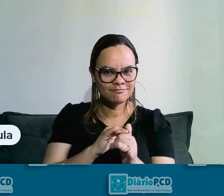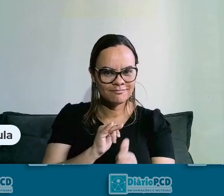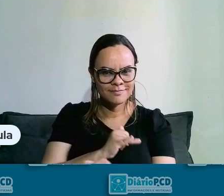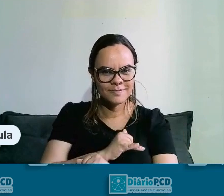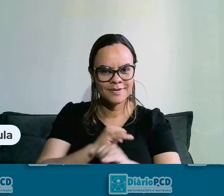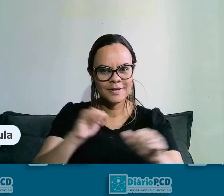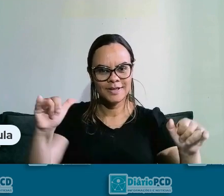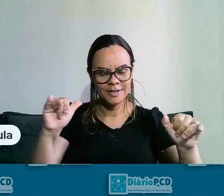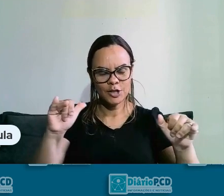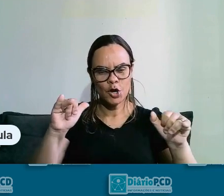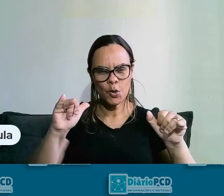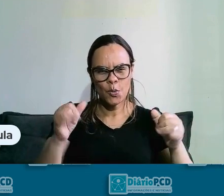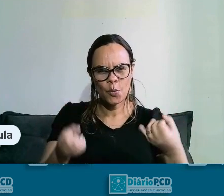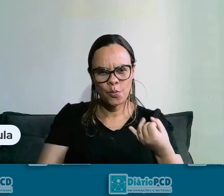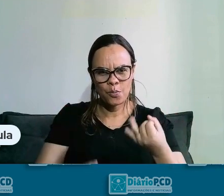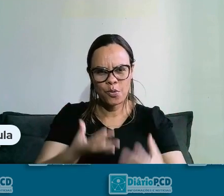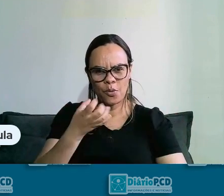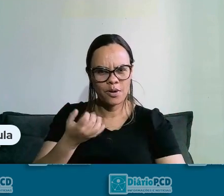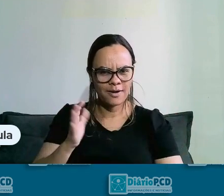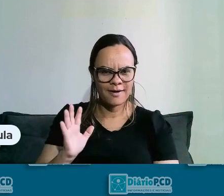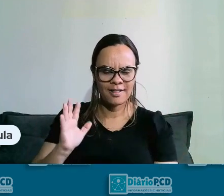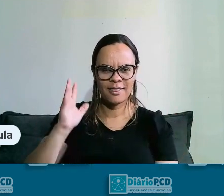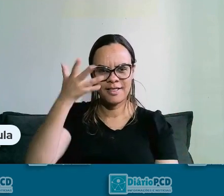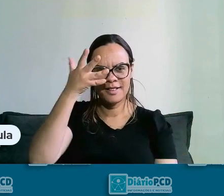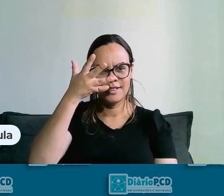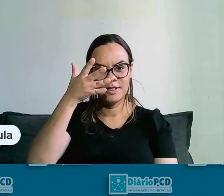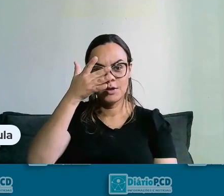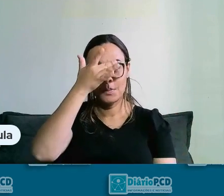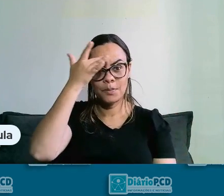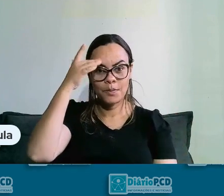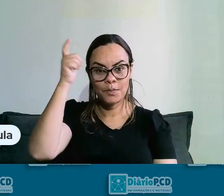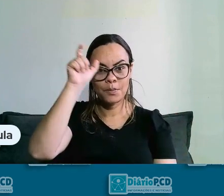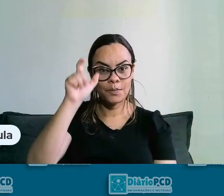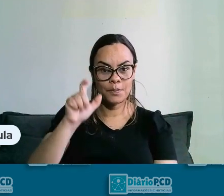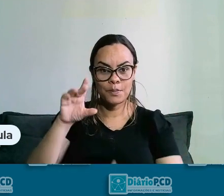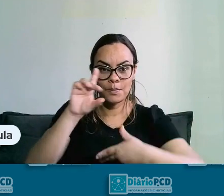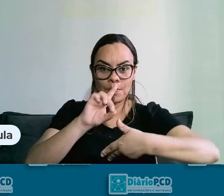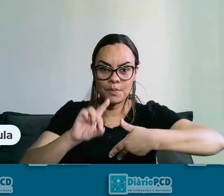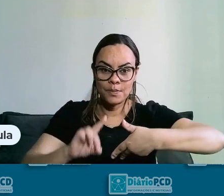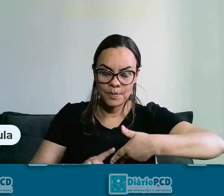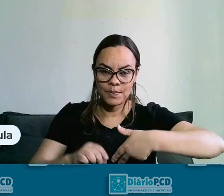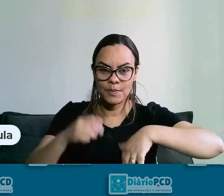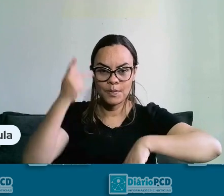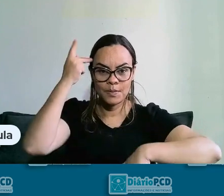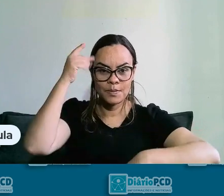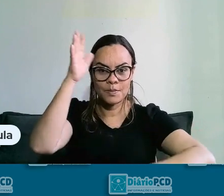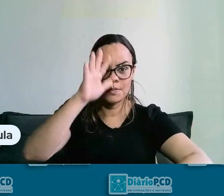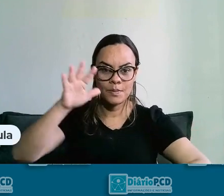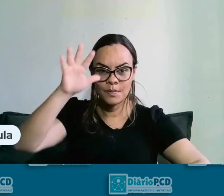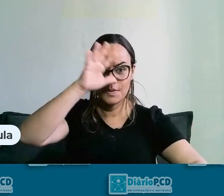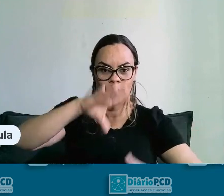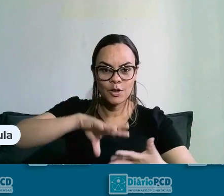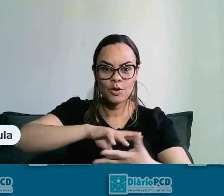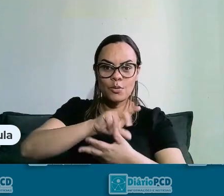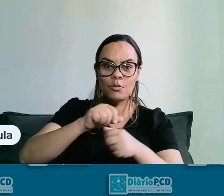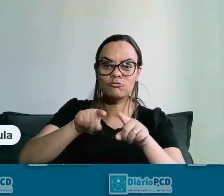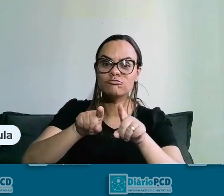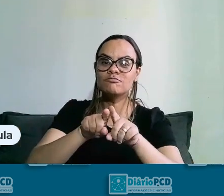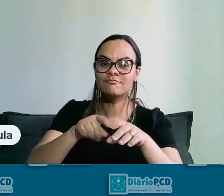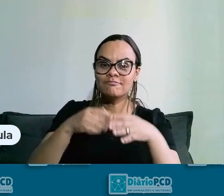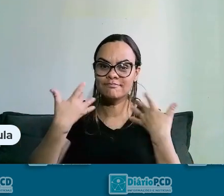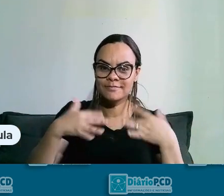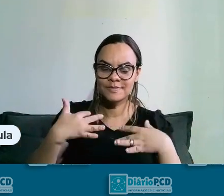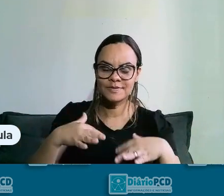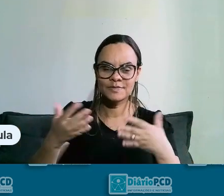a informação de tudo que acontece com as pessoas com deficiência do estado de São Paulo, de todo o Brasil e do mundo. Sejam